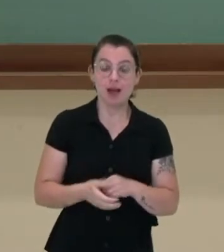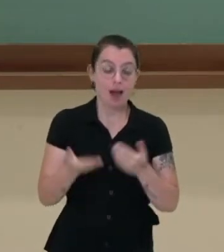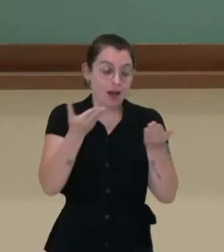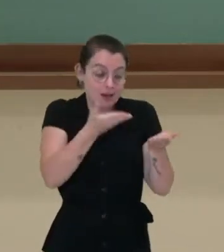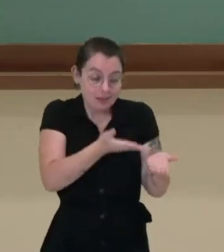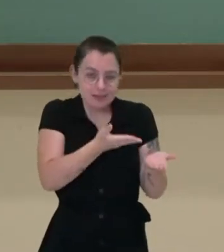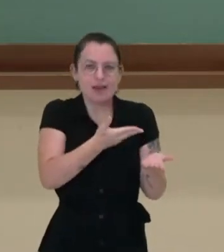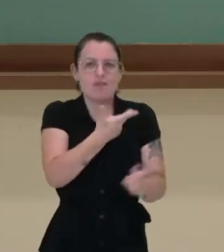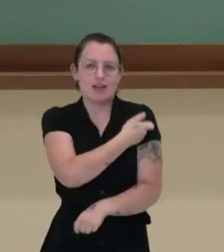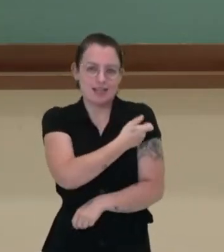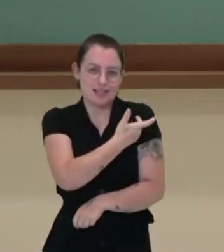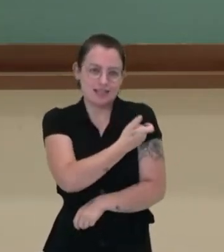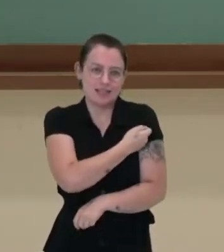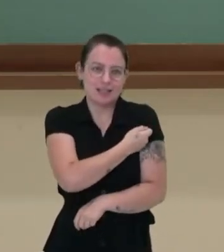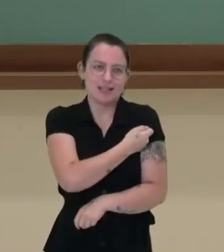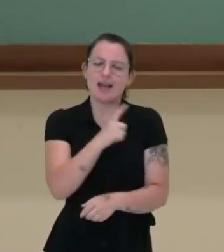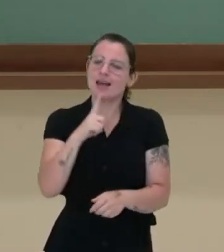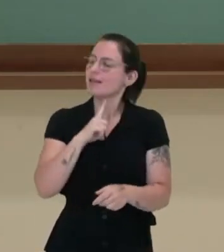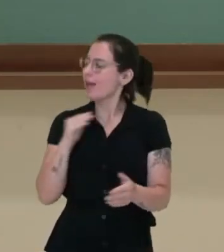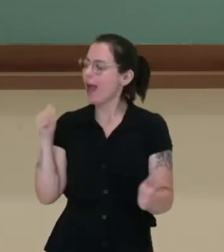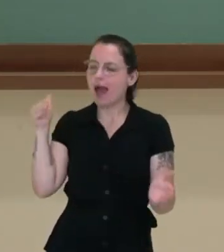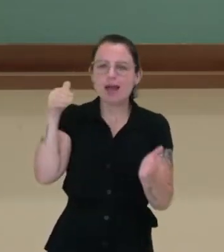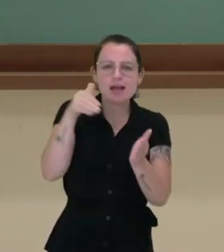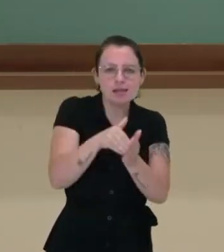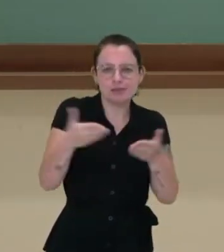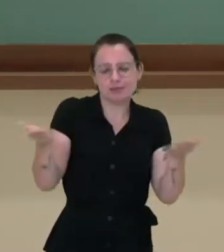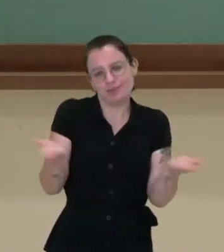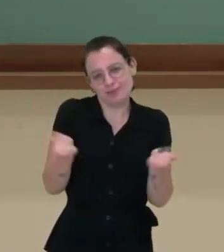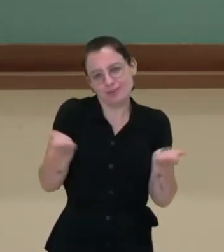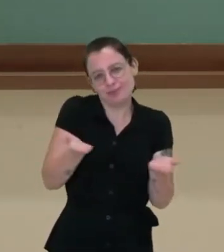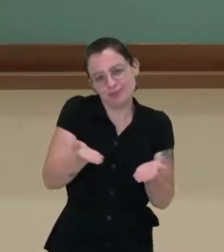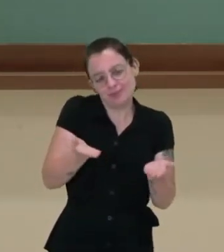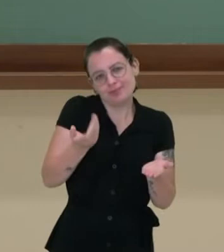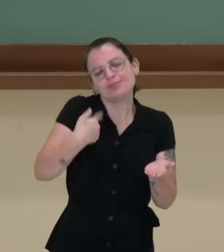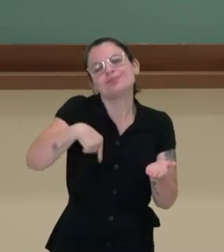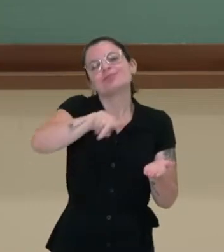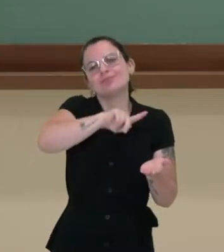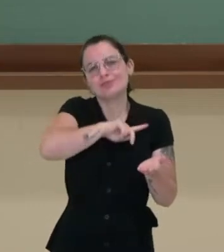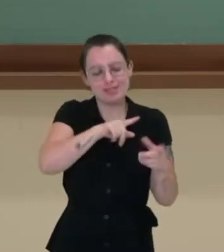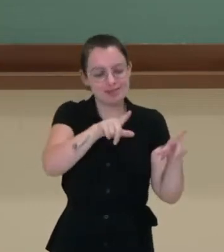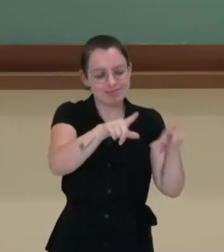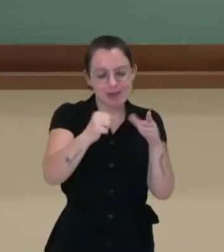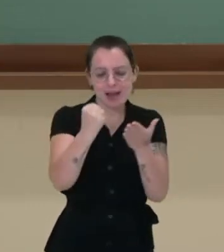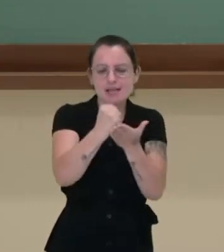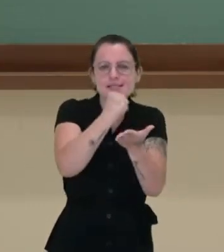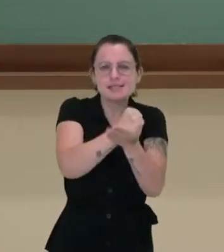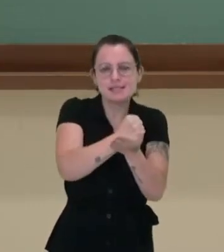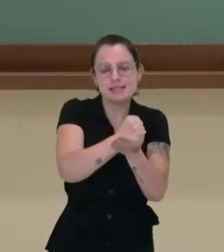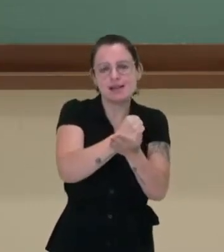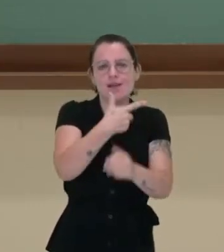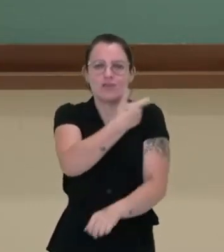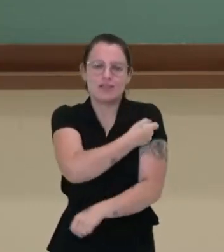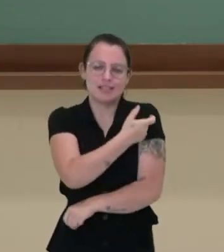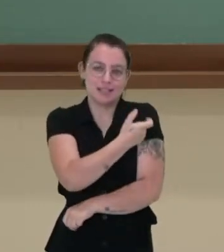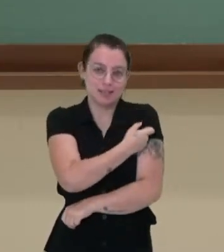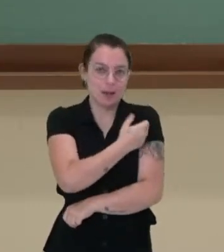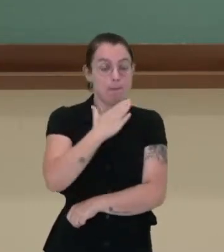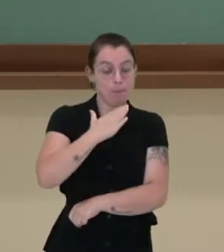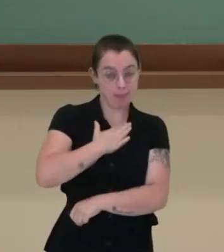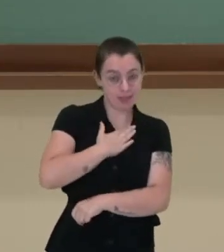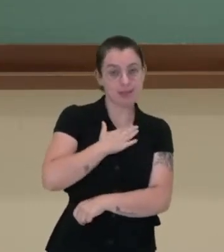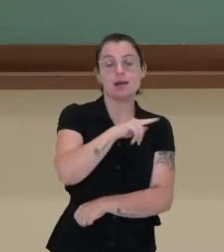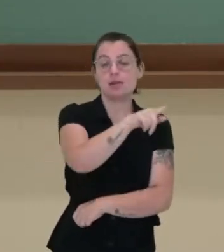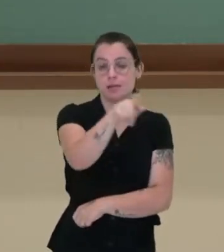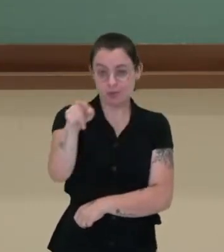vacina, ela está até hoje na nossa carteirinha de vacinação, na minha, na sua, tá